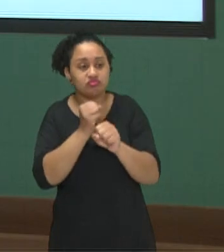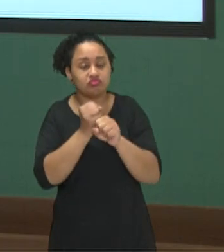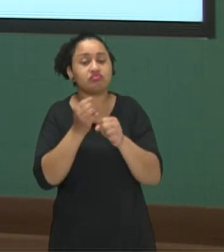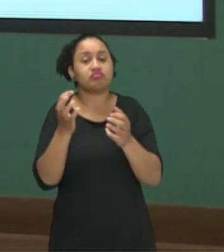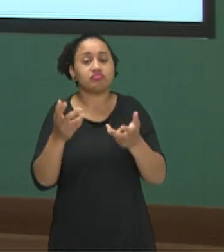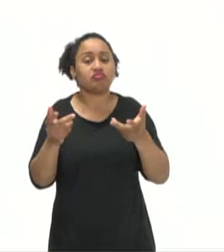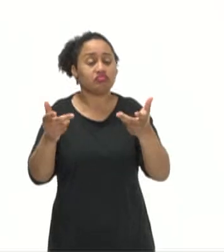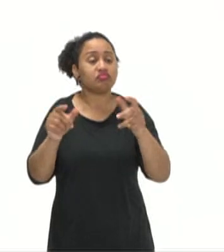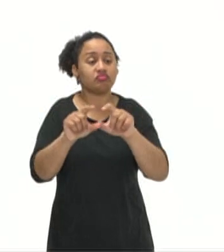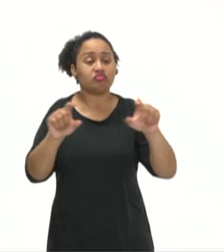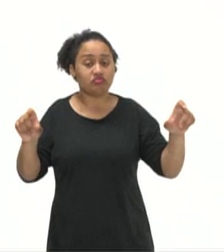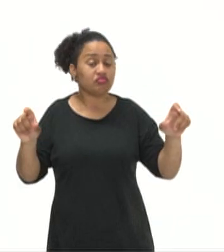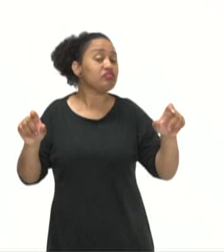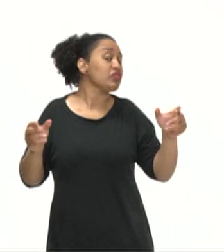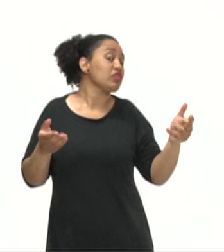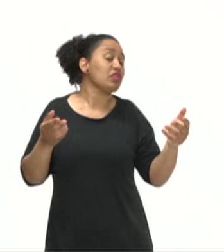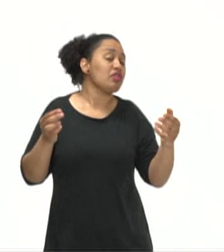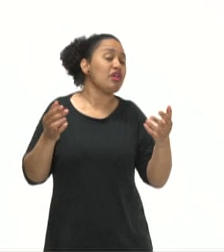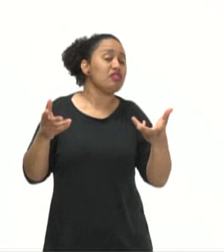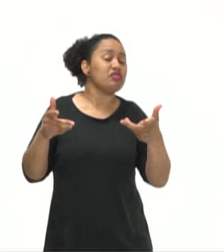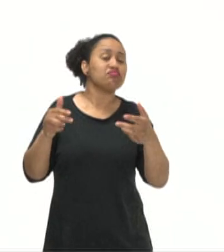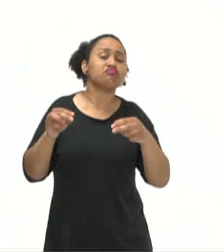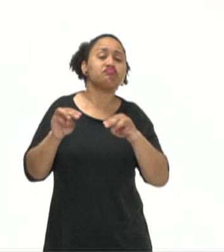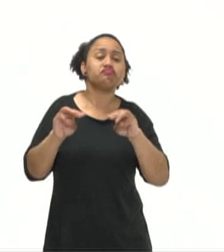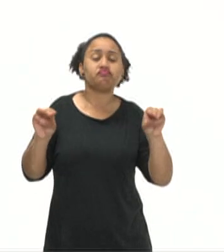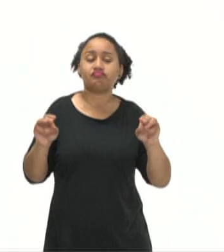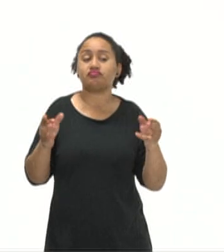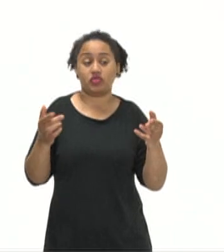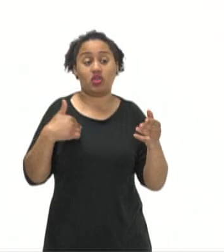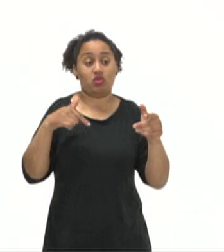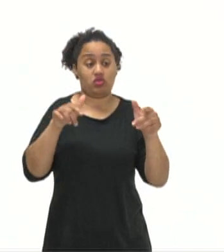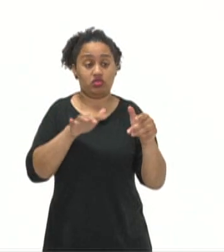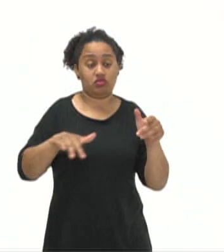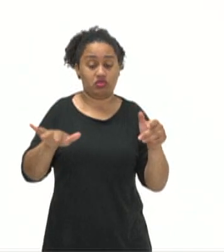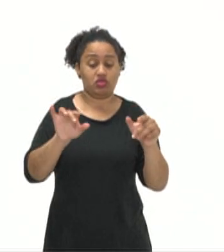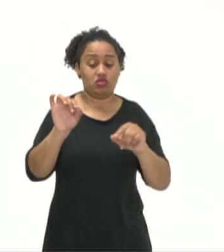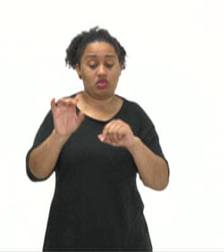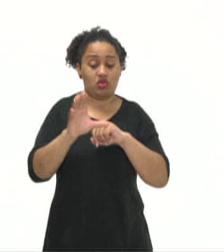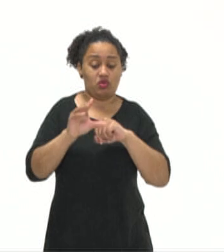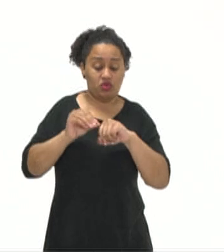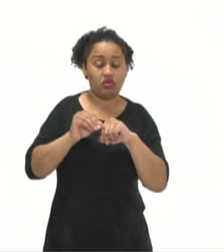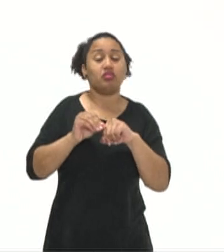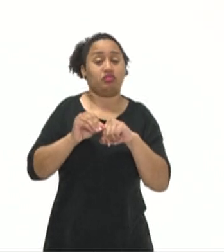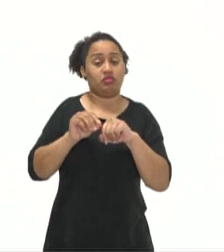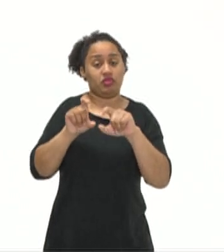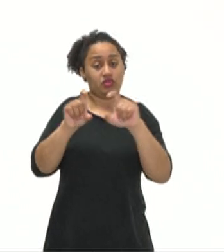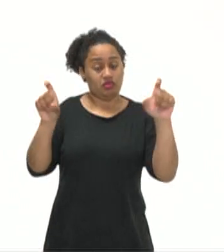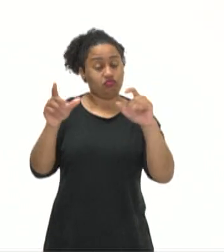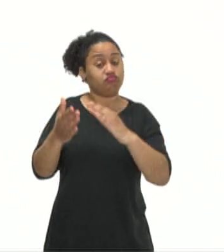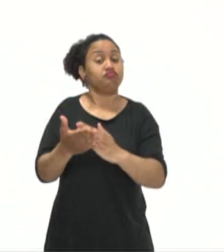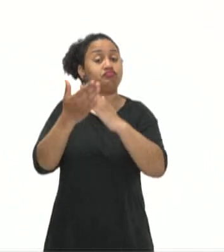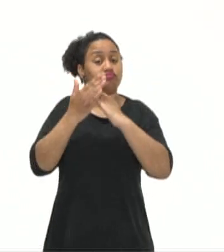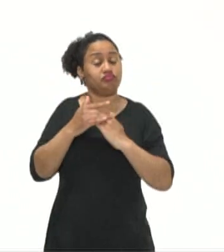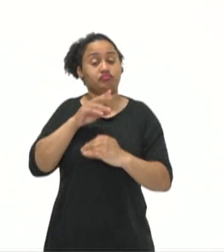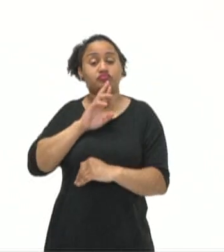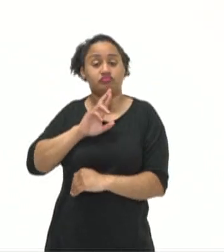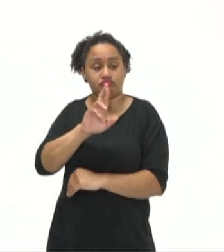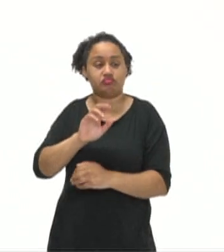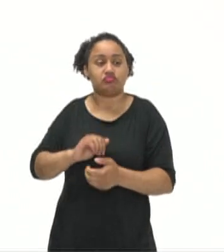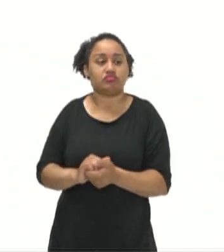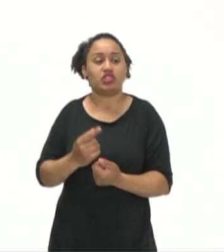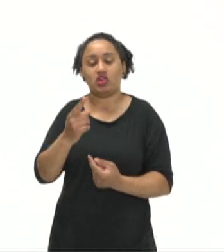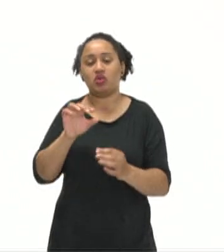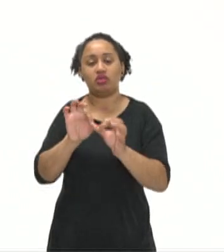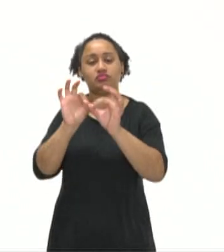média. A velocidade média é uma das situações onde o conhecimento das equações irá nos ajudar. Que